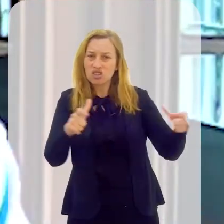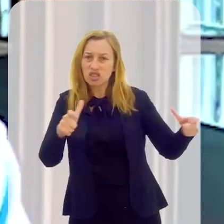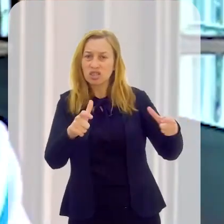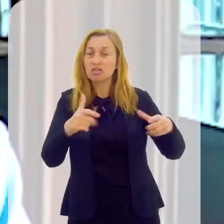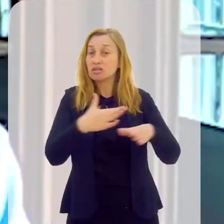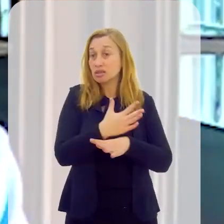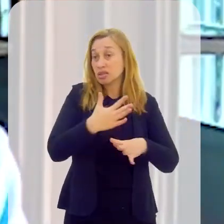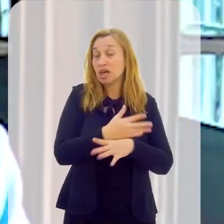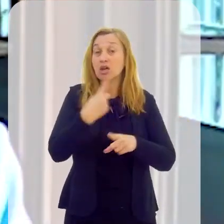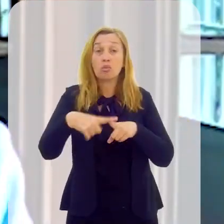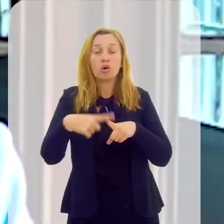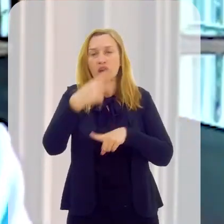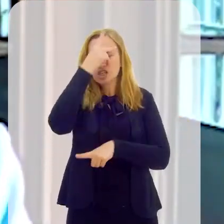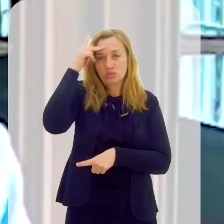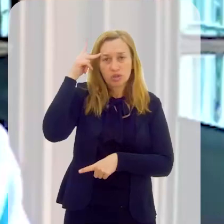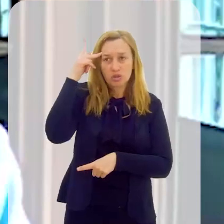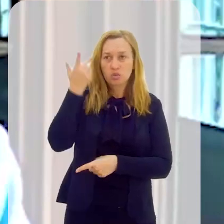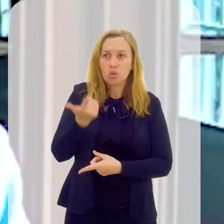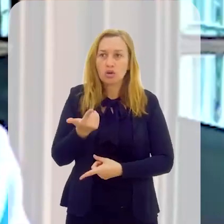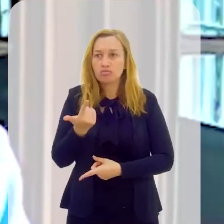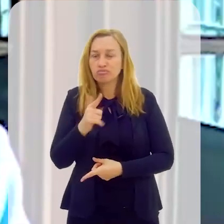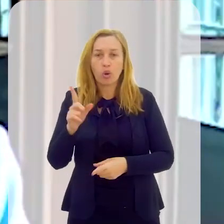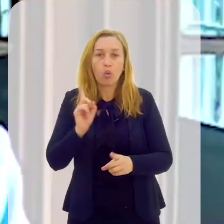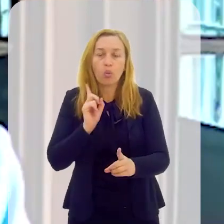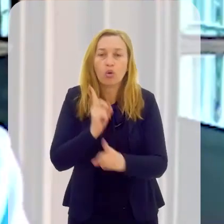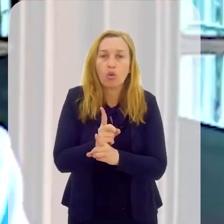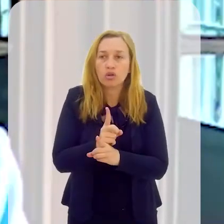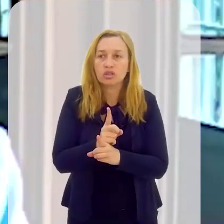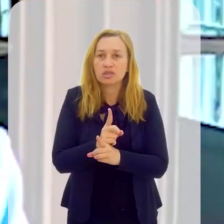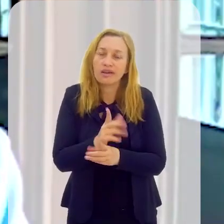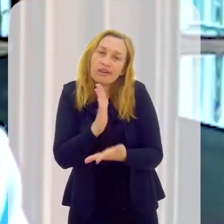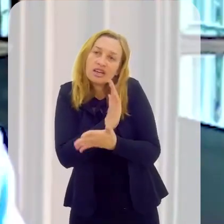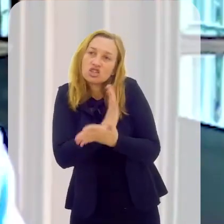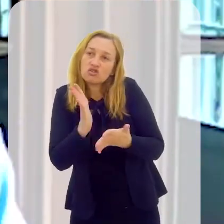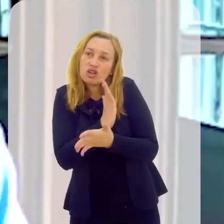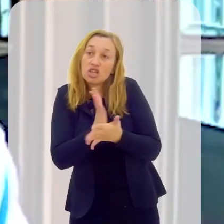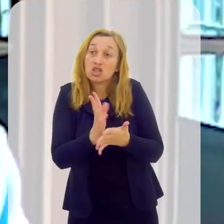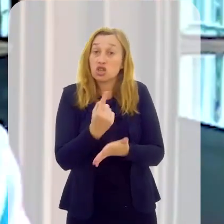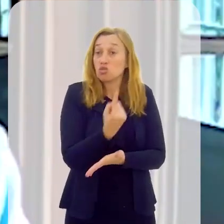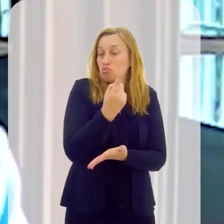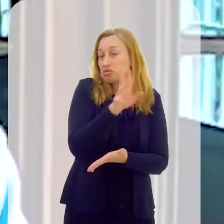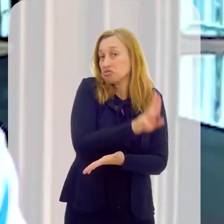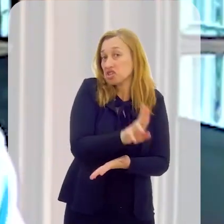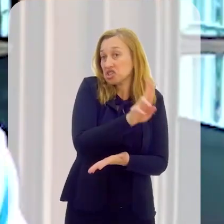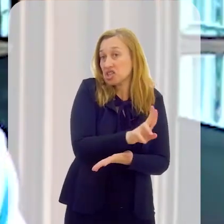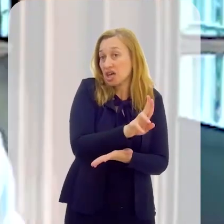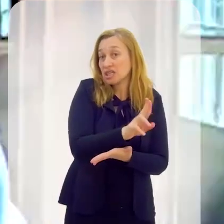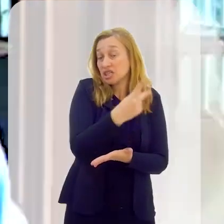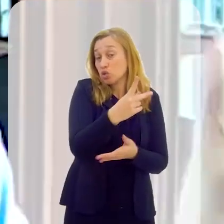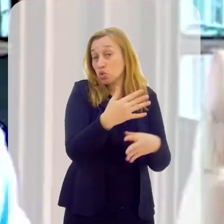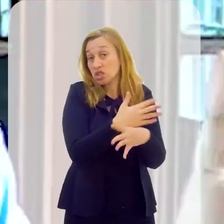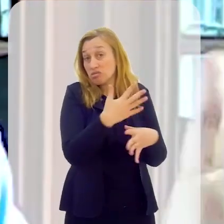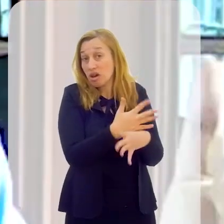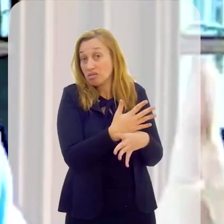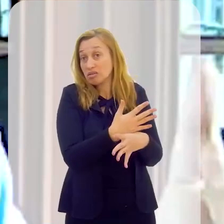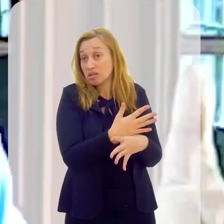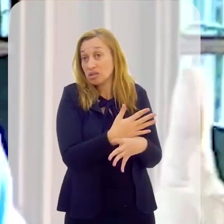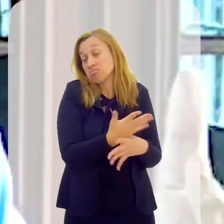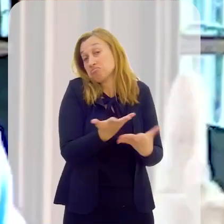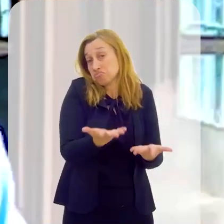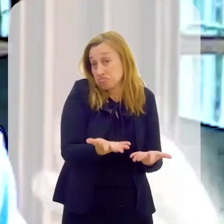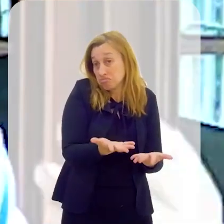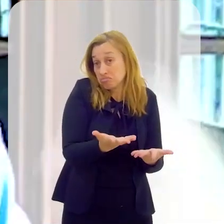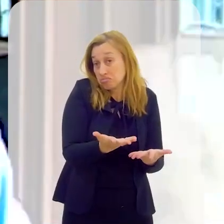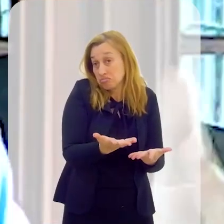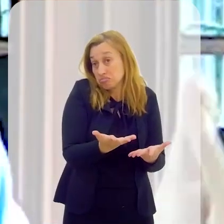grandes cidades, né? Porque as pessoas não encontravam, às vezes, uma universidade na sua cidade,